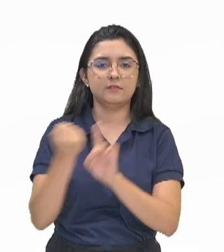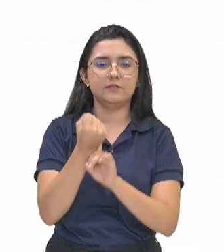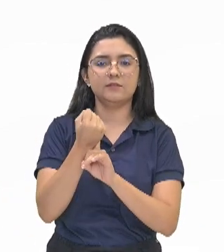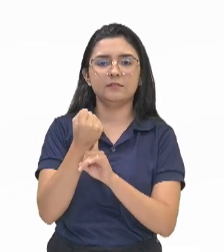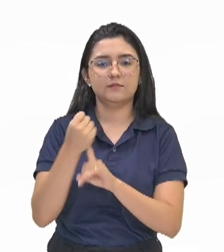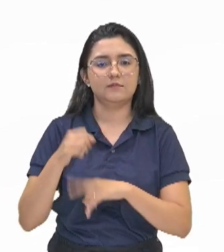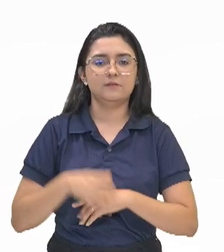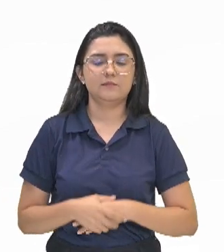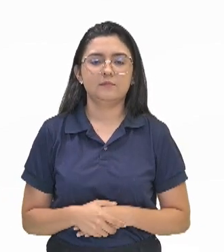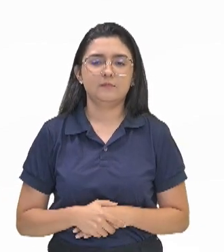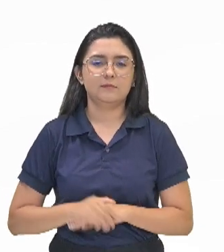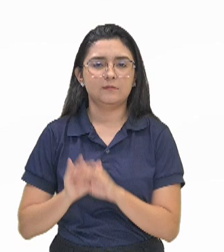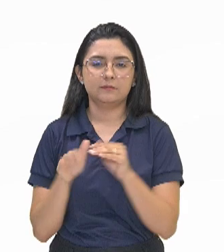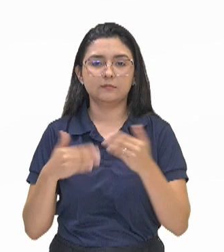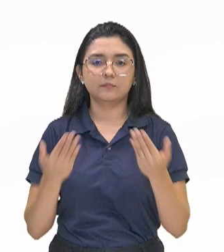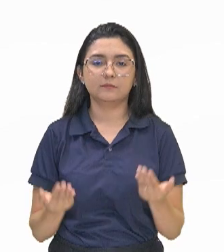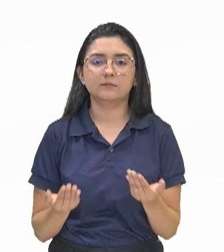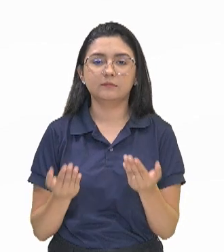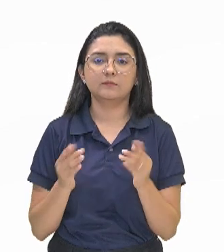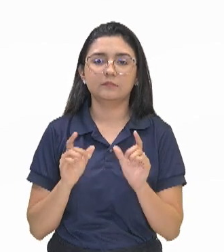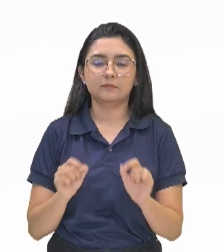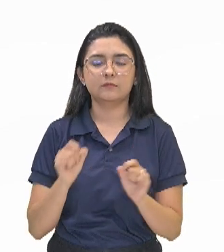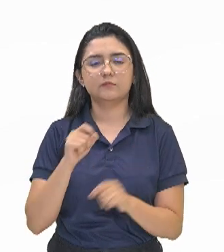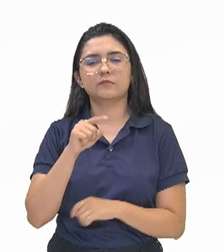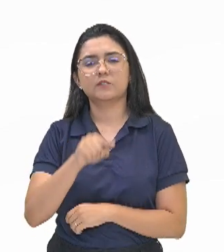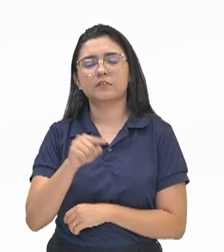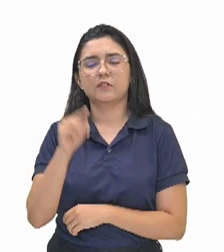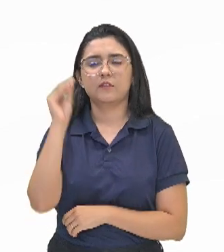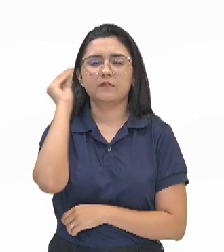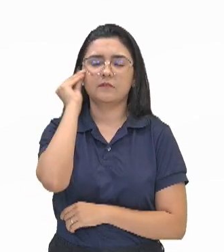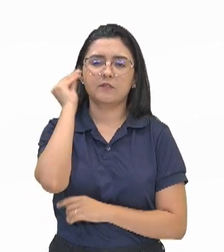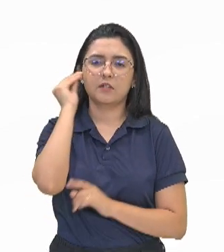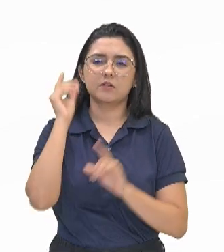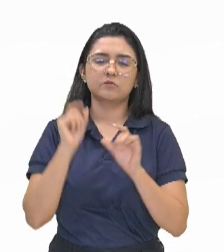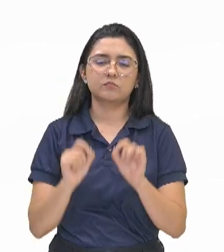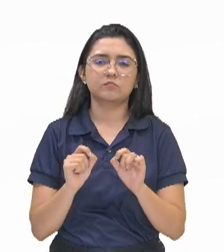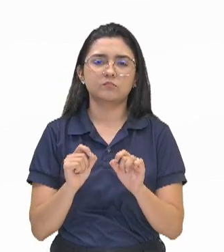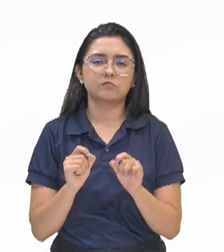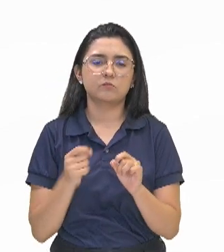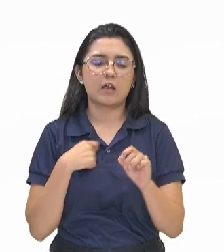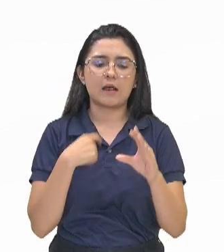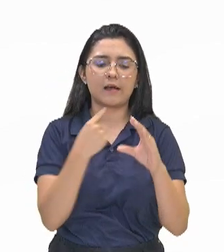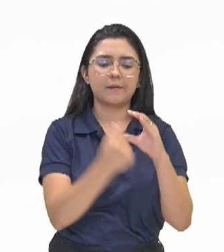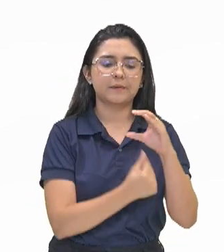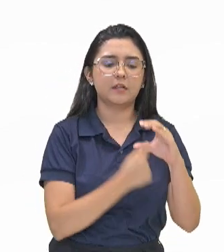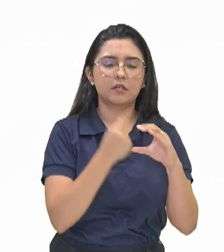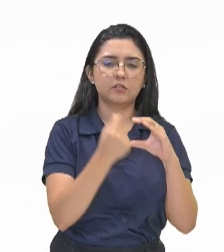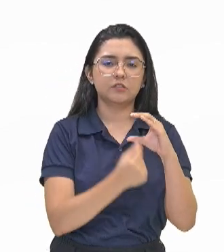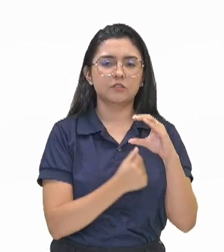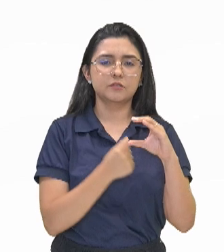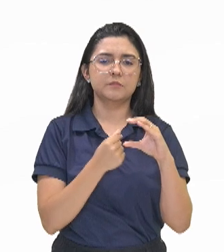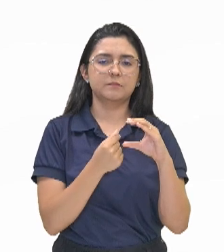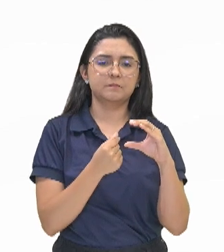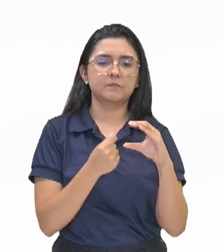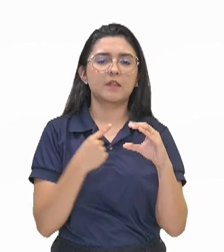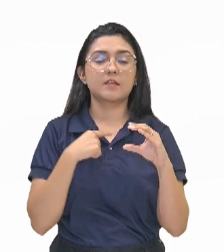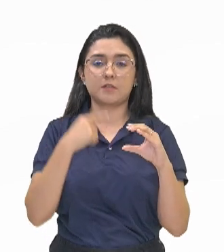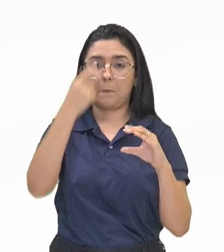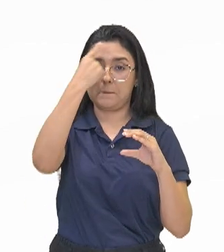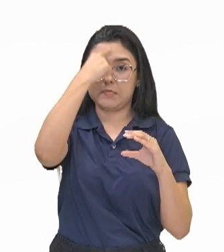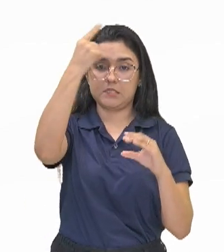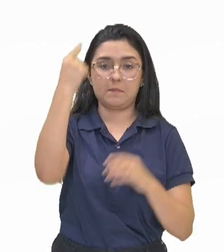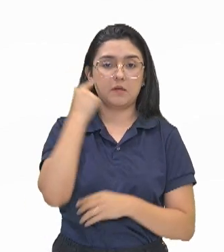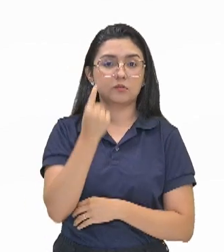temos sempre que olhar, espelhar. Quando alguém falar para você de capitalismo, então esse é o pensamento